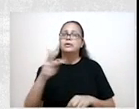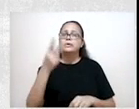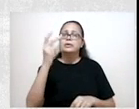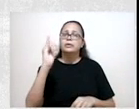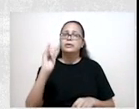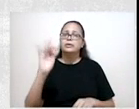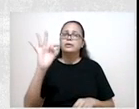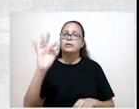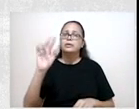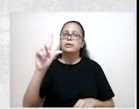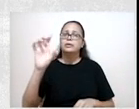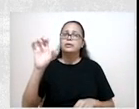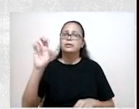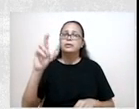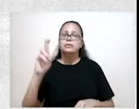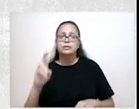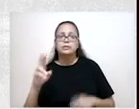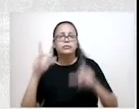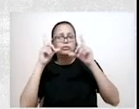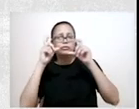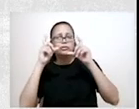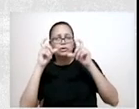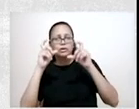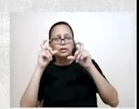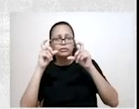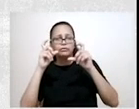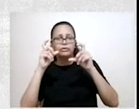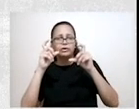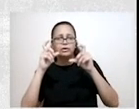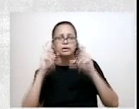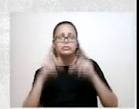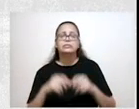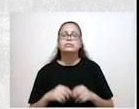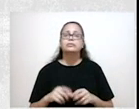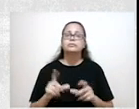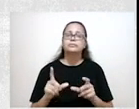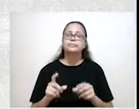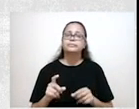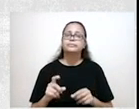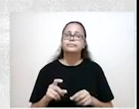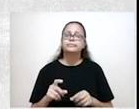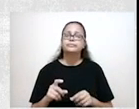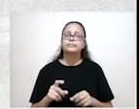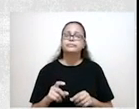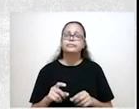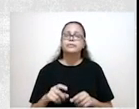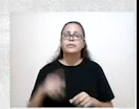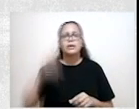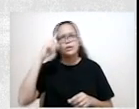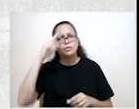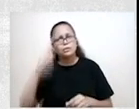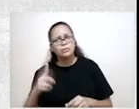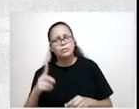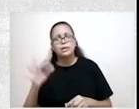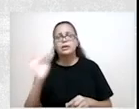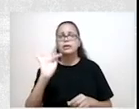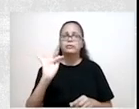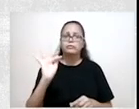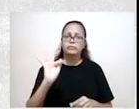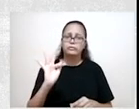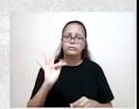à Torre Eiffel, em Paris, em 1940. Ao dominar a França, né,